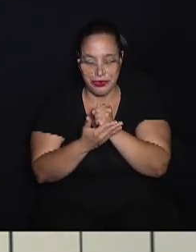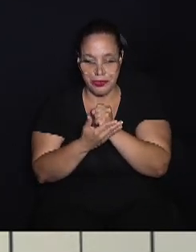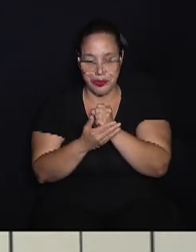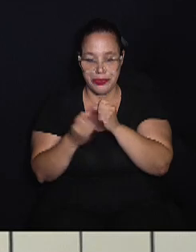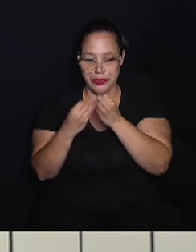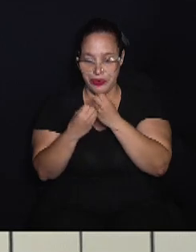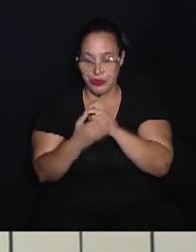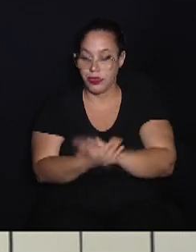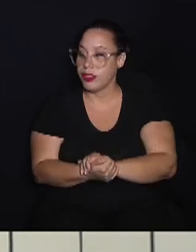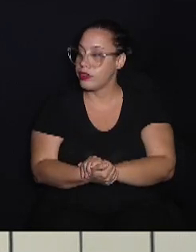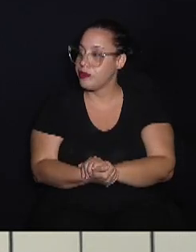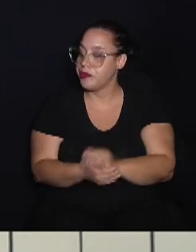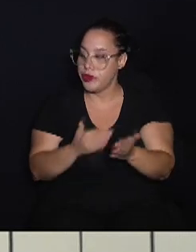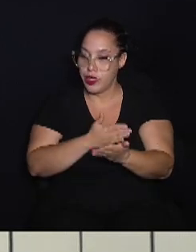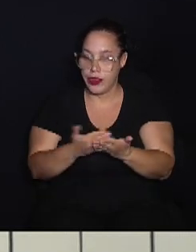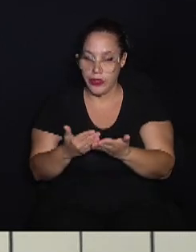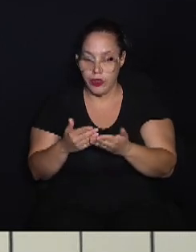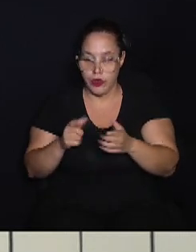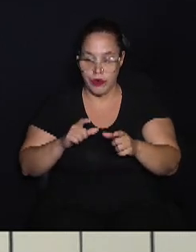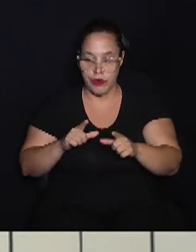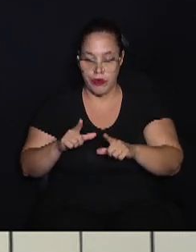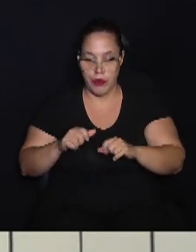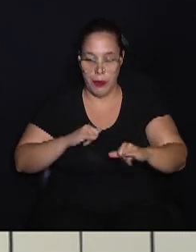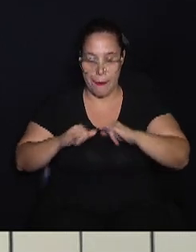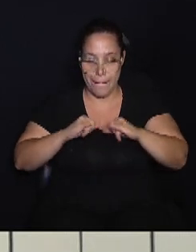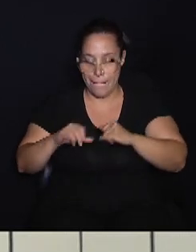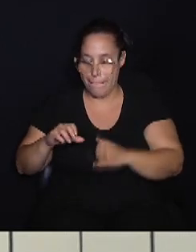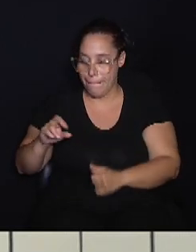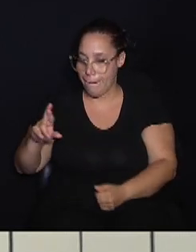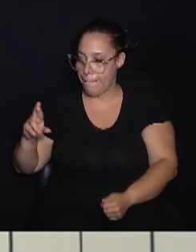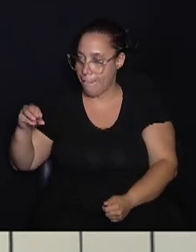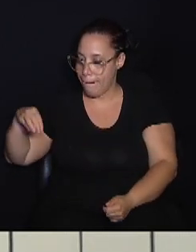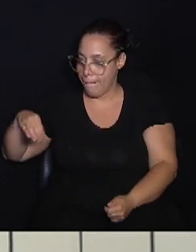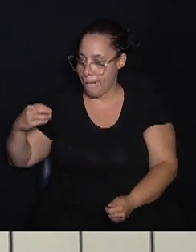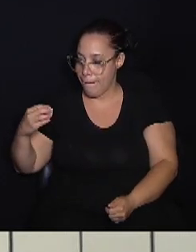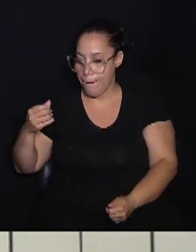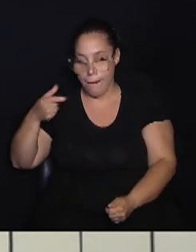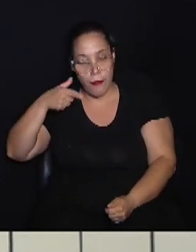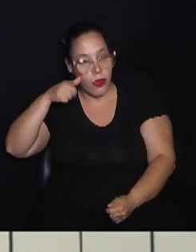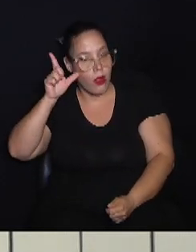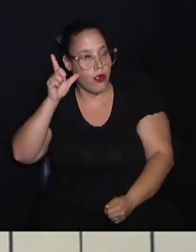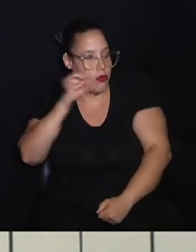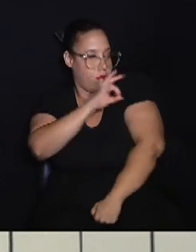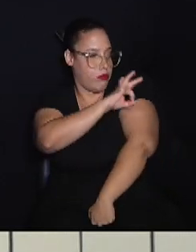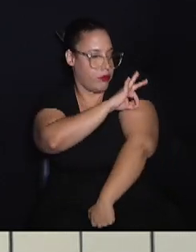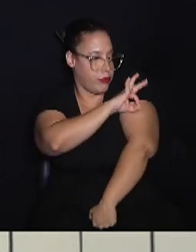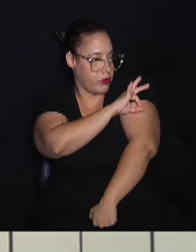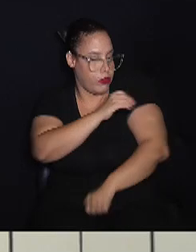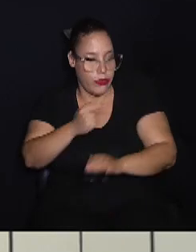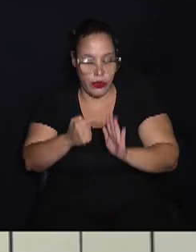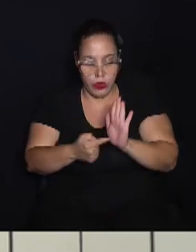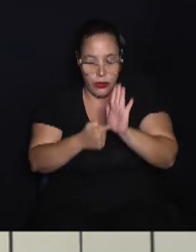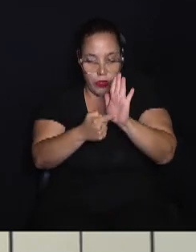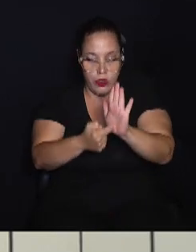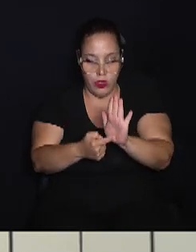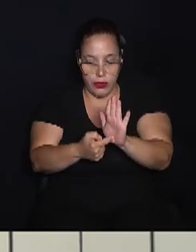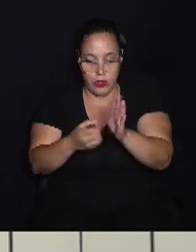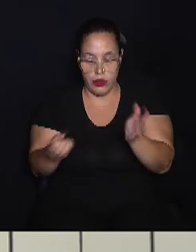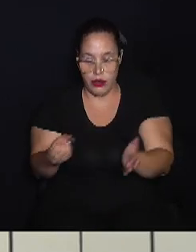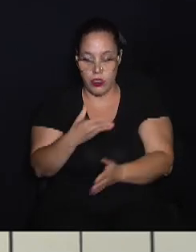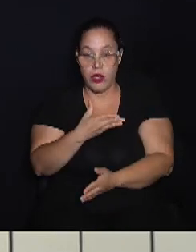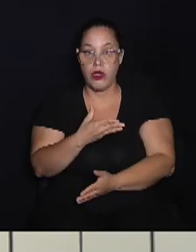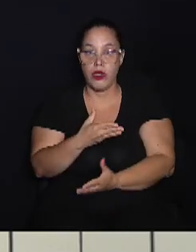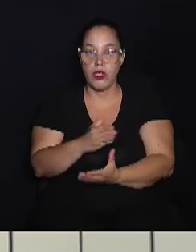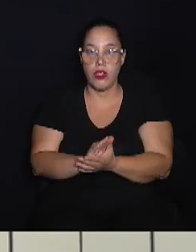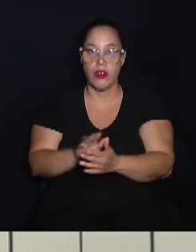informações a gente segue aqui com as notícias da Metrópole porque ontem a Prefeitura de Campinas apresentou a nova gestão de